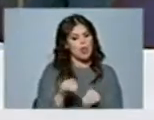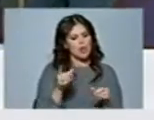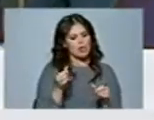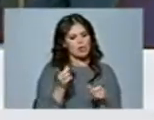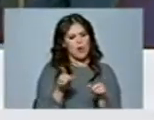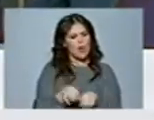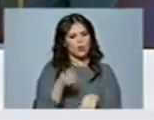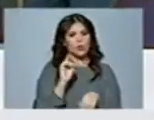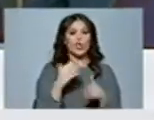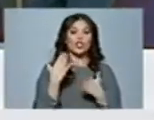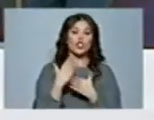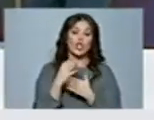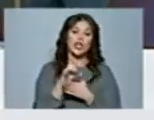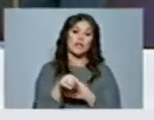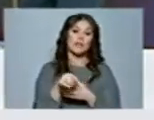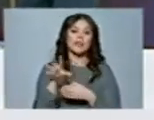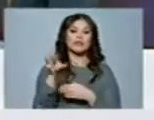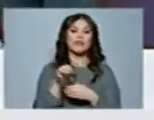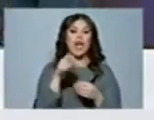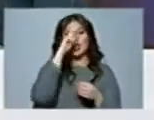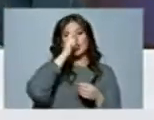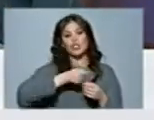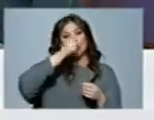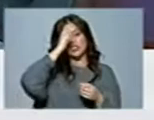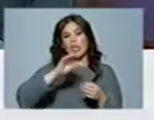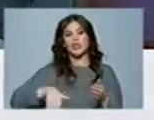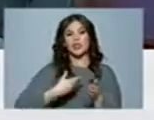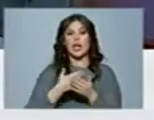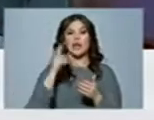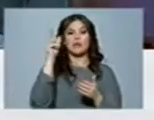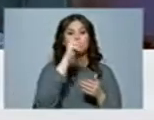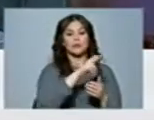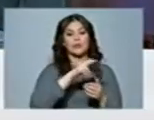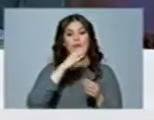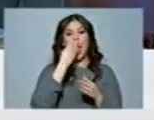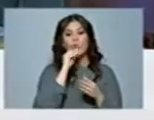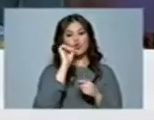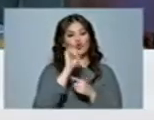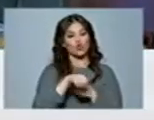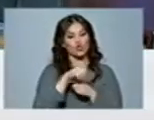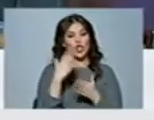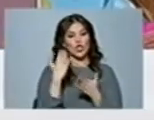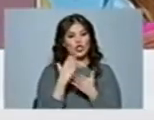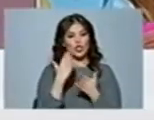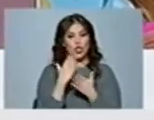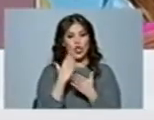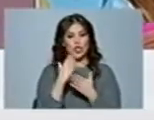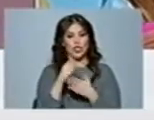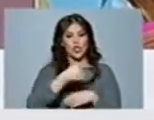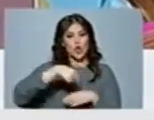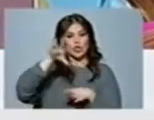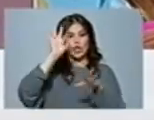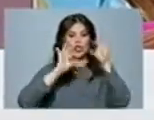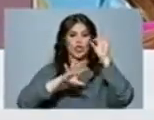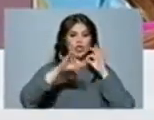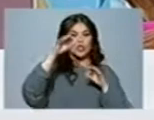também trata de arranjar estágios para sim, sim, a escola faz a entrega de, portanto, escolhemos os estágios,